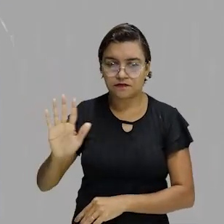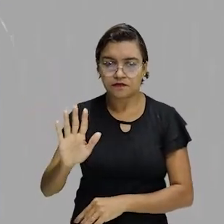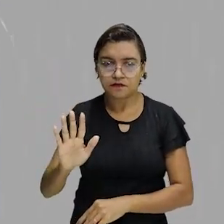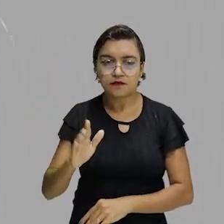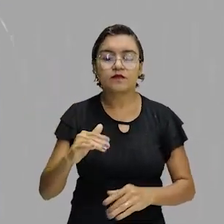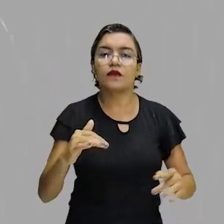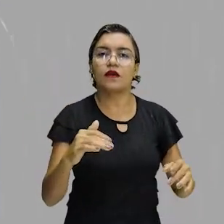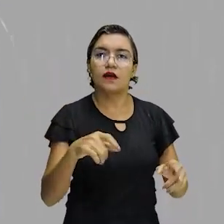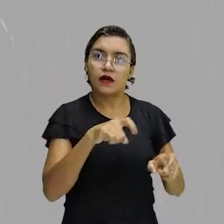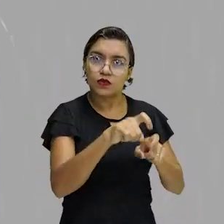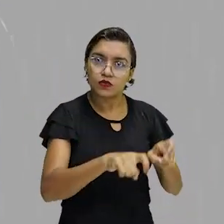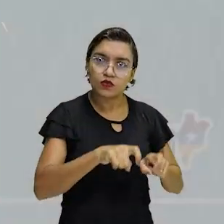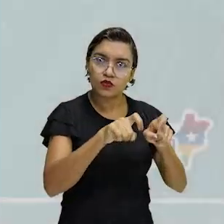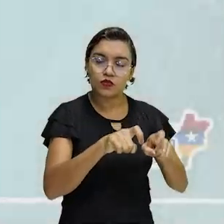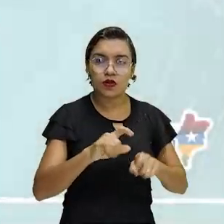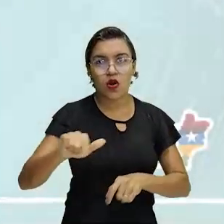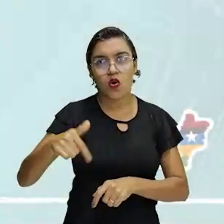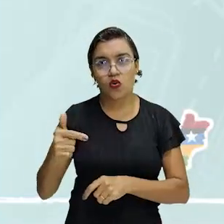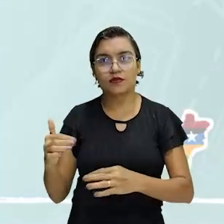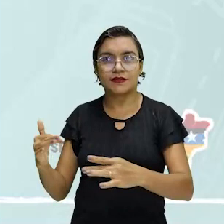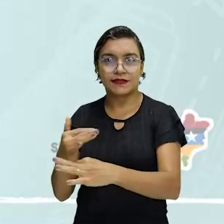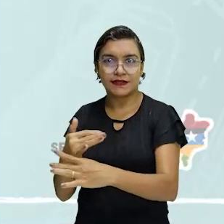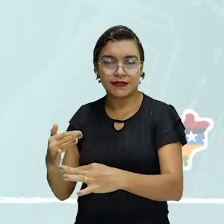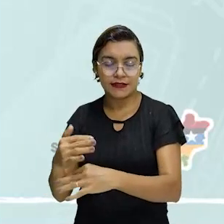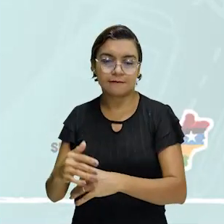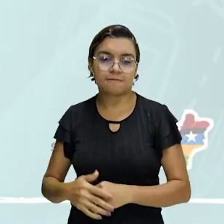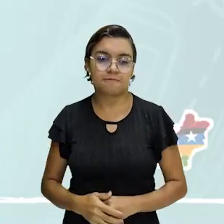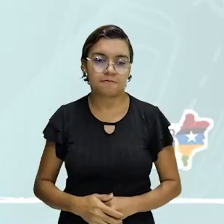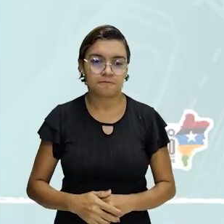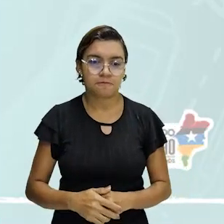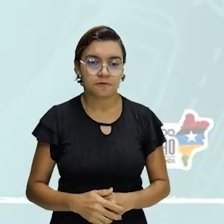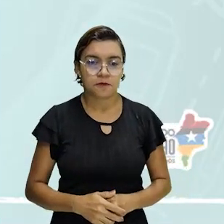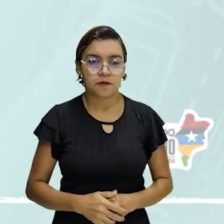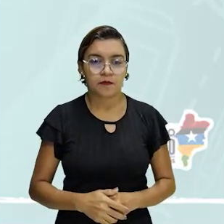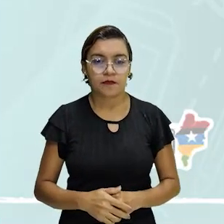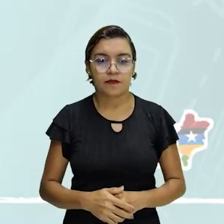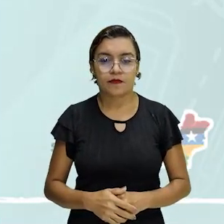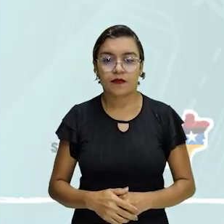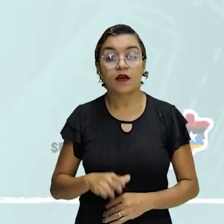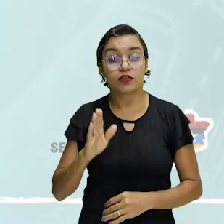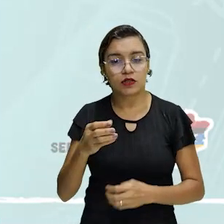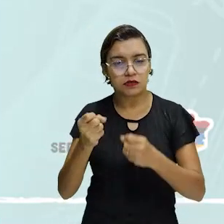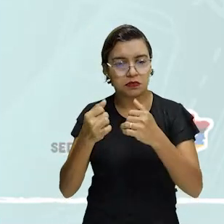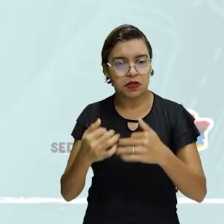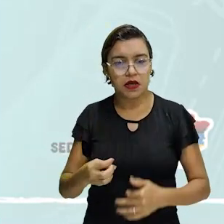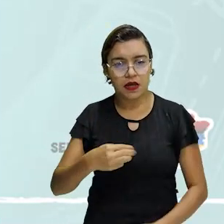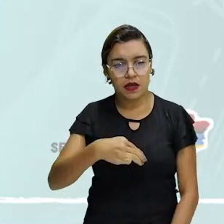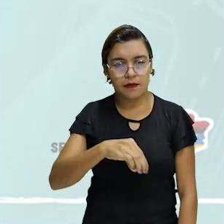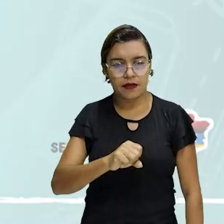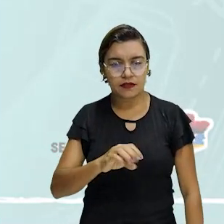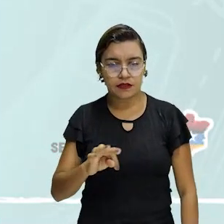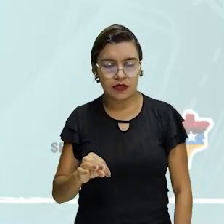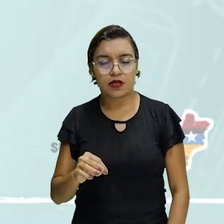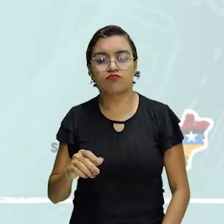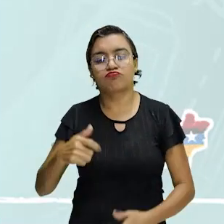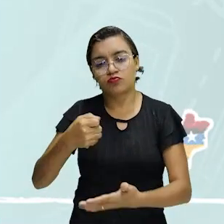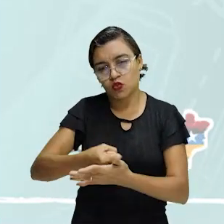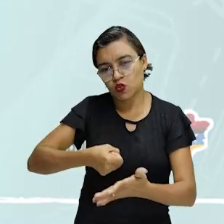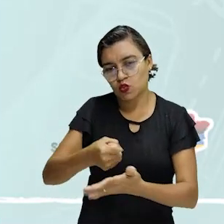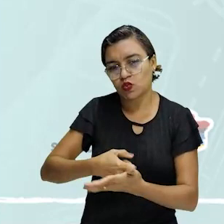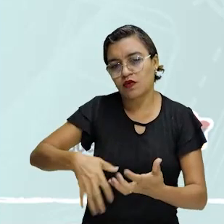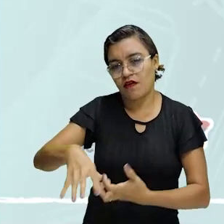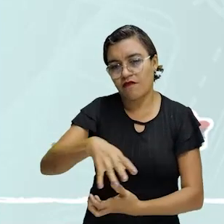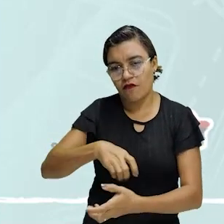outro principalmente nas grandes cidades. O MST é um movimento rural, te falei já, que luta pela reforma agrária e